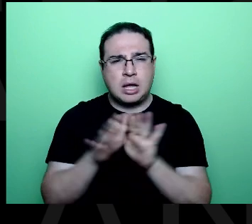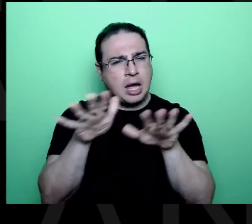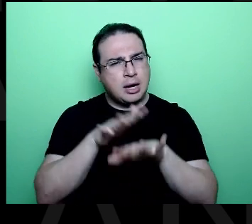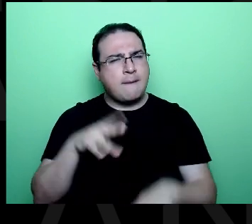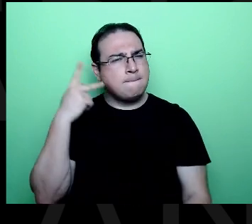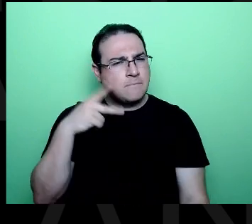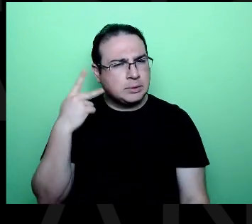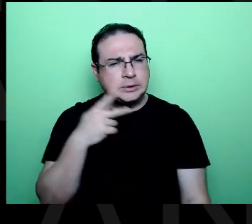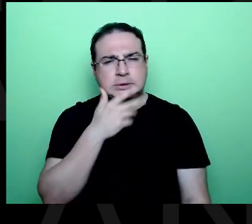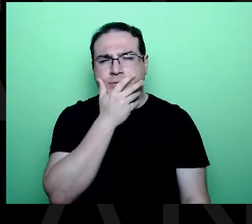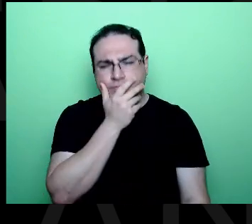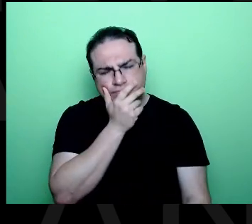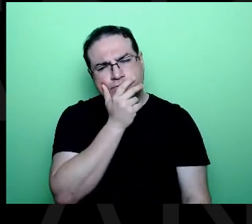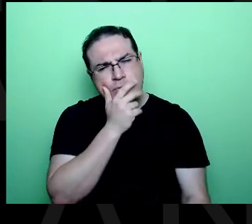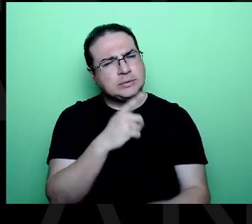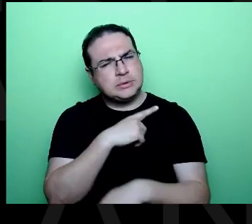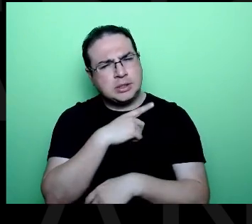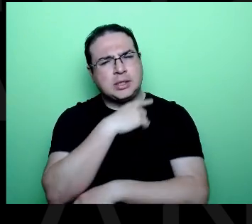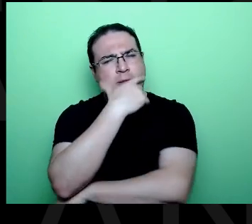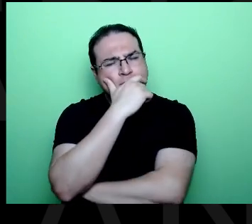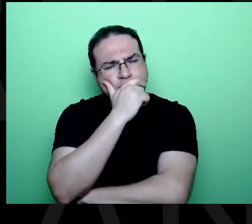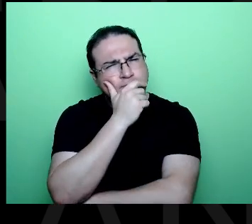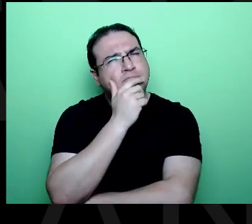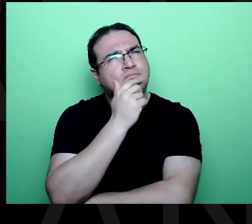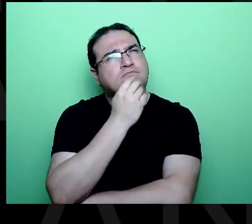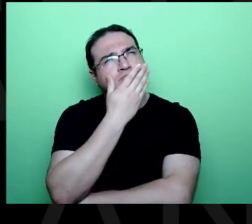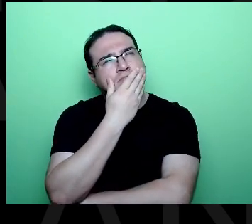até que na política de vez em quando aparece. A gente